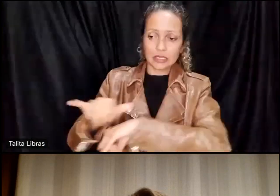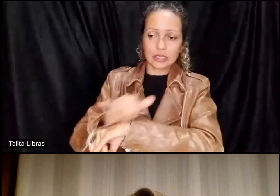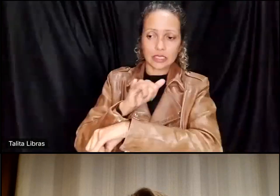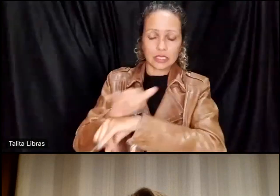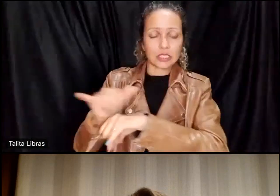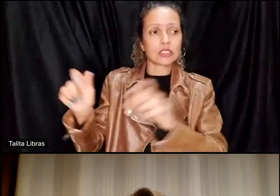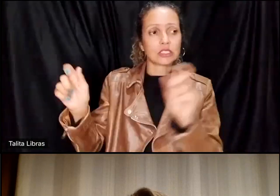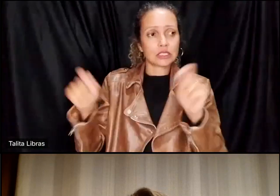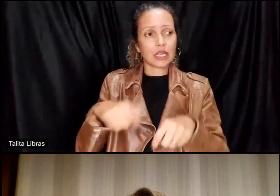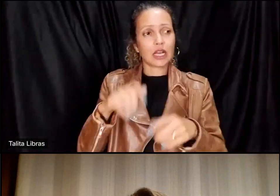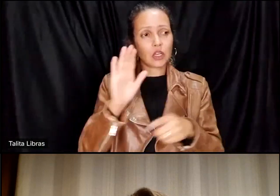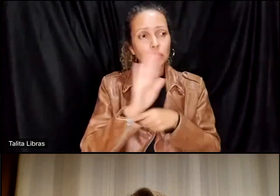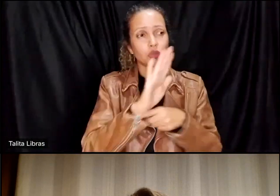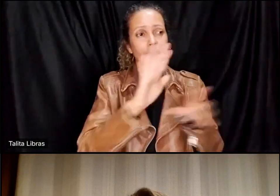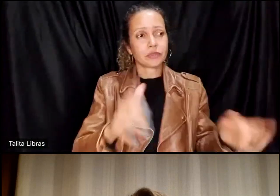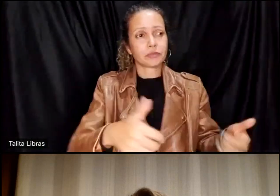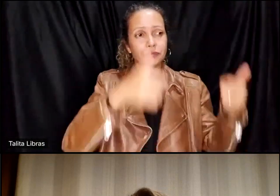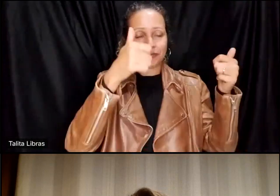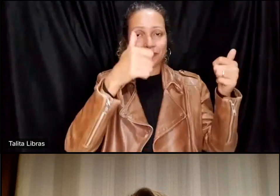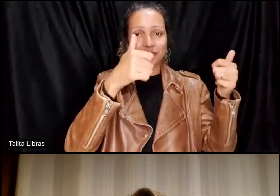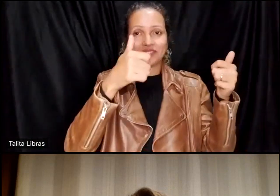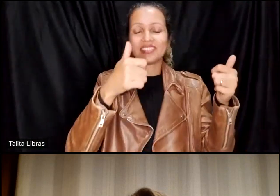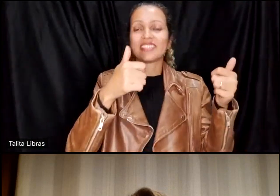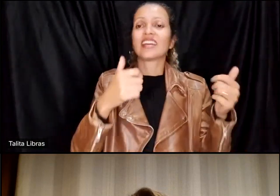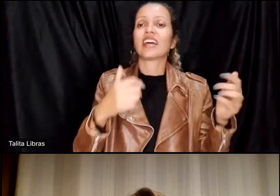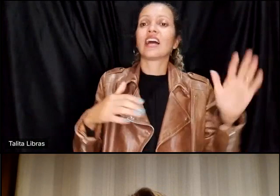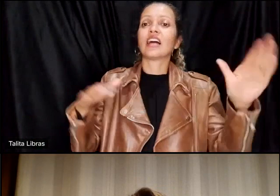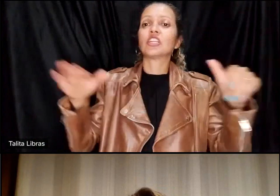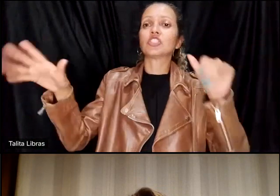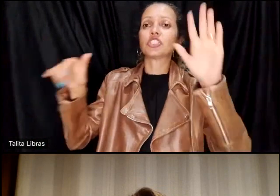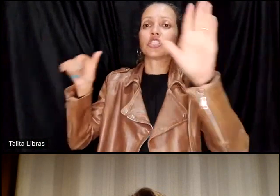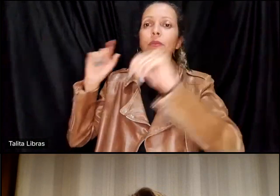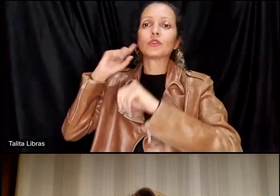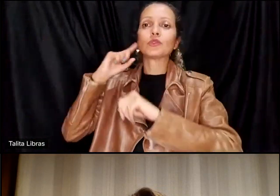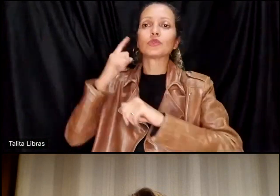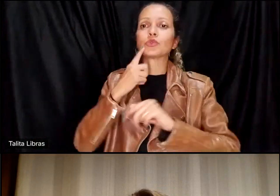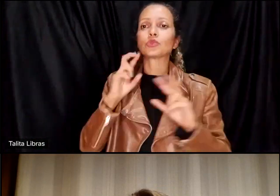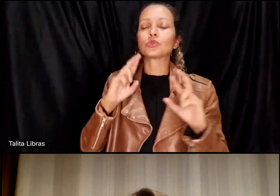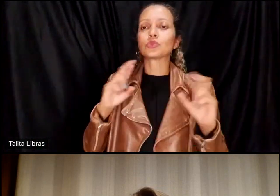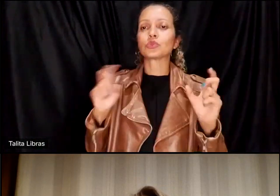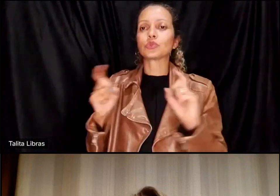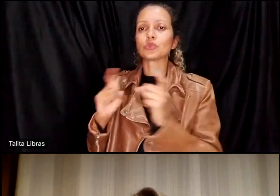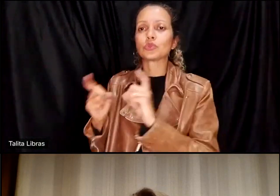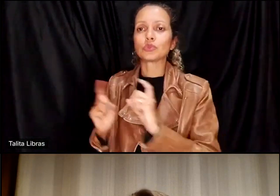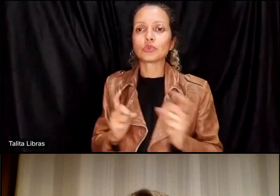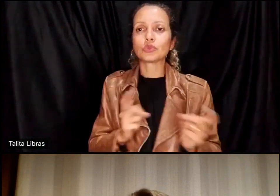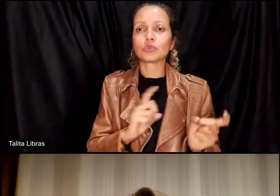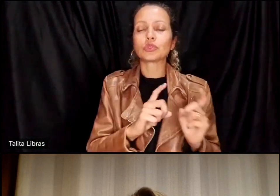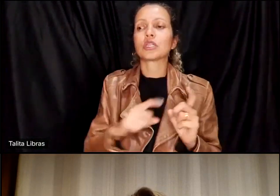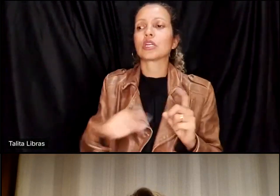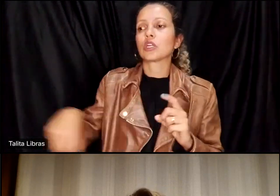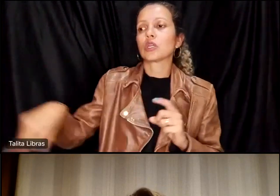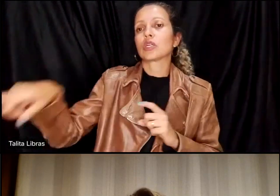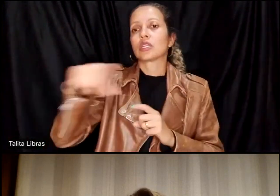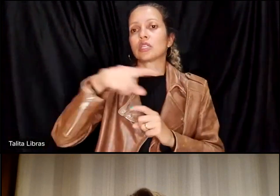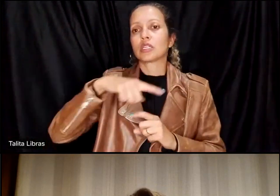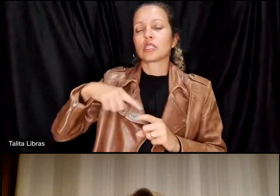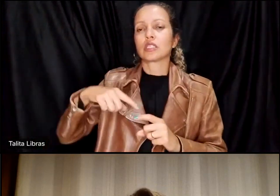um grupo de surdos e eles começaram a desenvolver os sinais desse conteúdo.